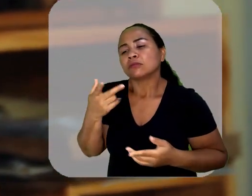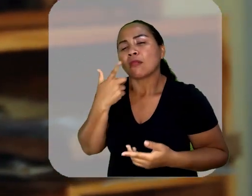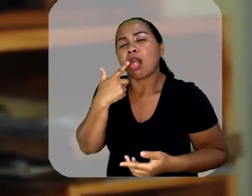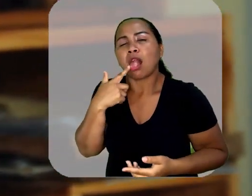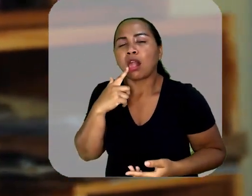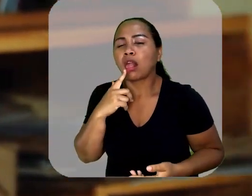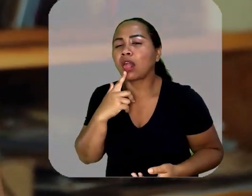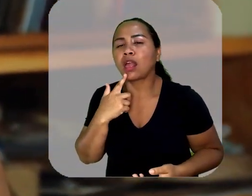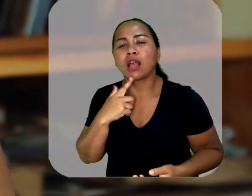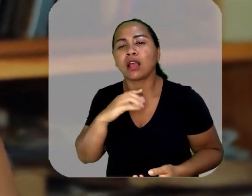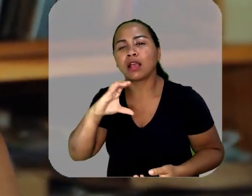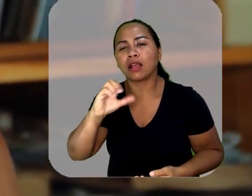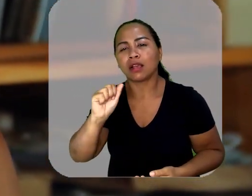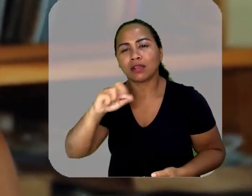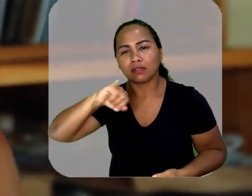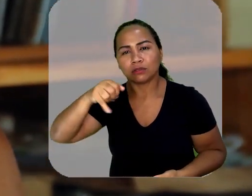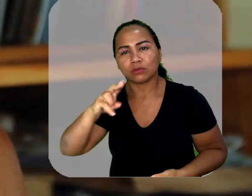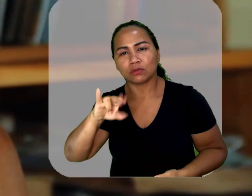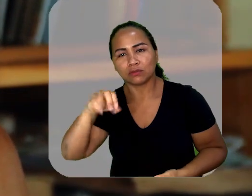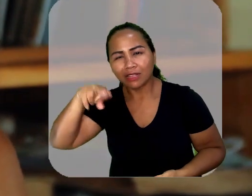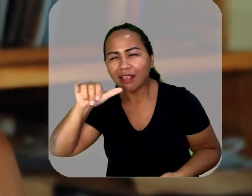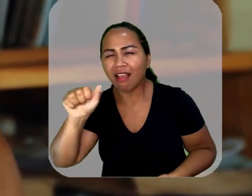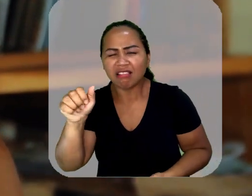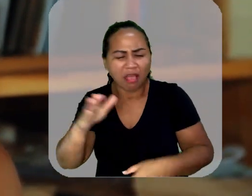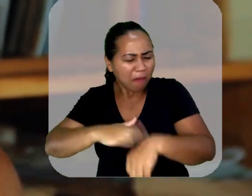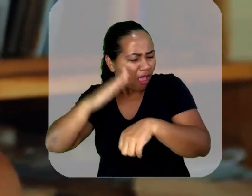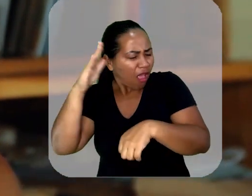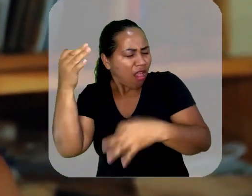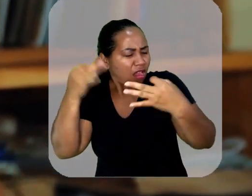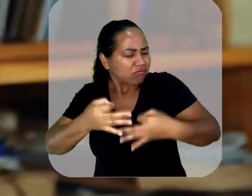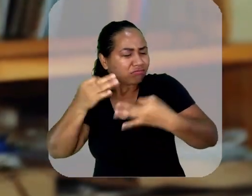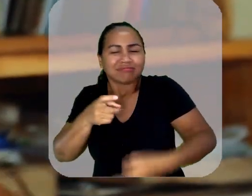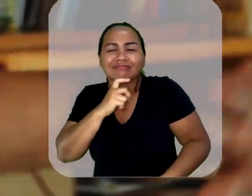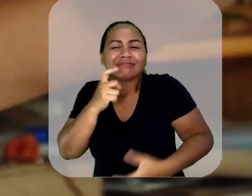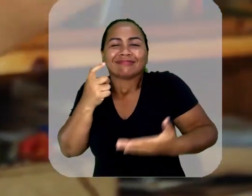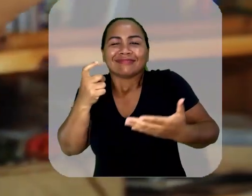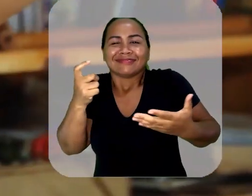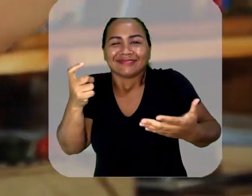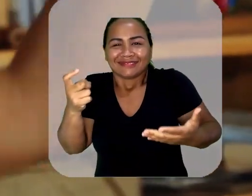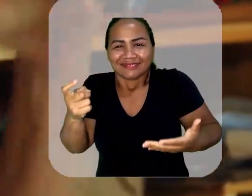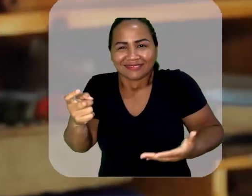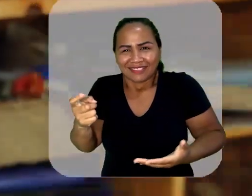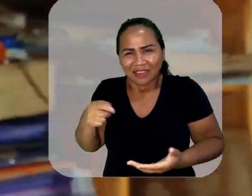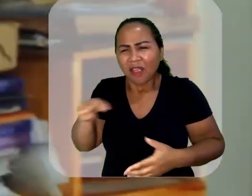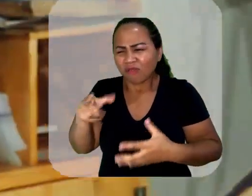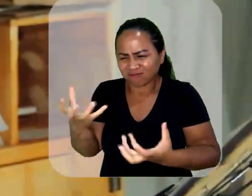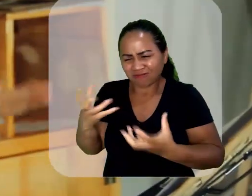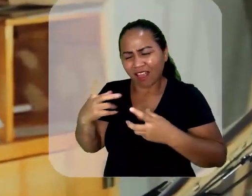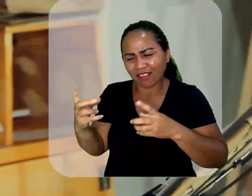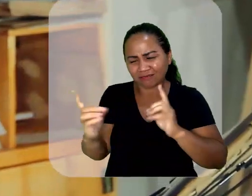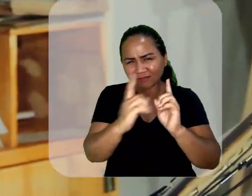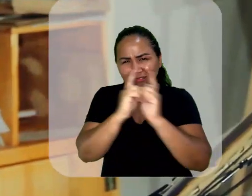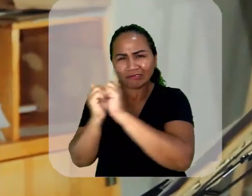saliva é cajuína, da mais pura, mais gelada. Nos lençóis do teu corpo eu não canso